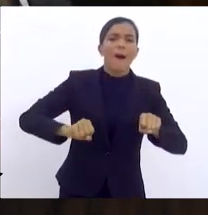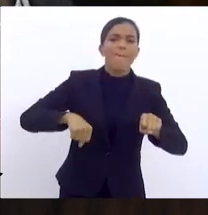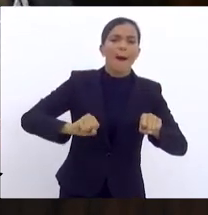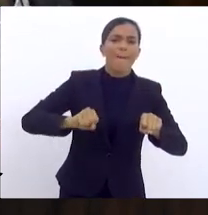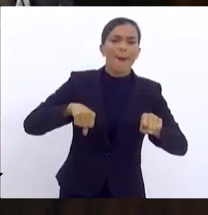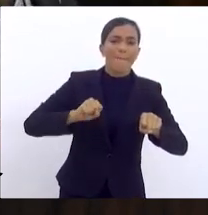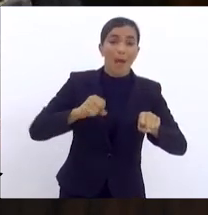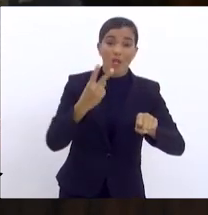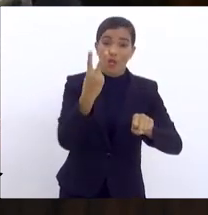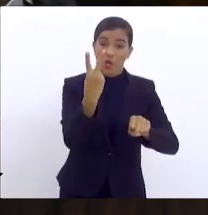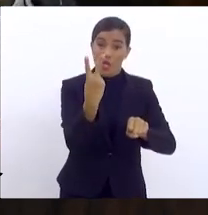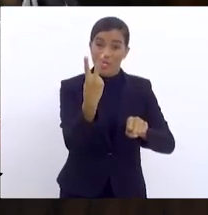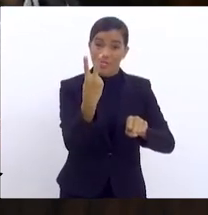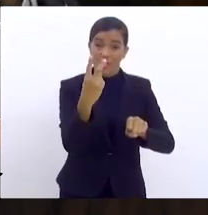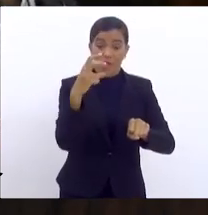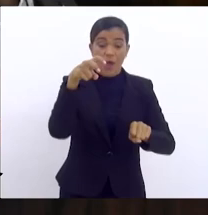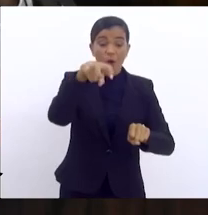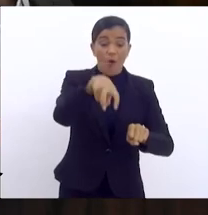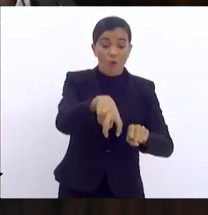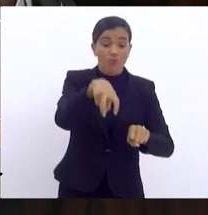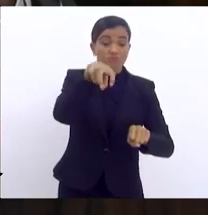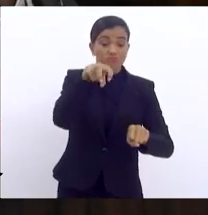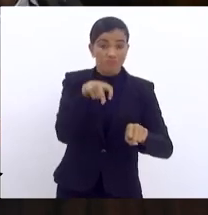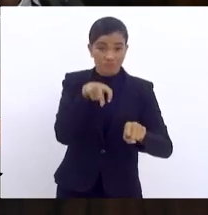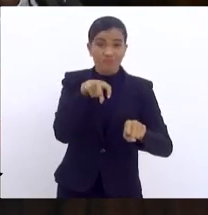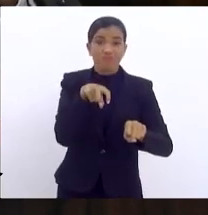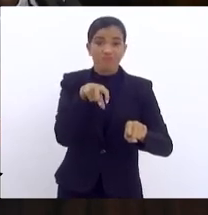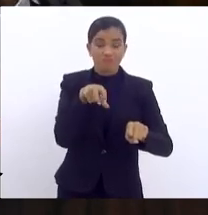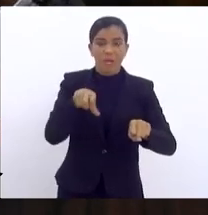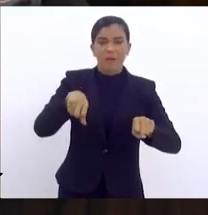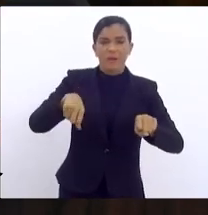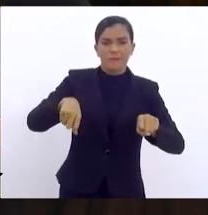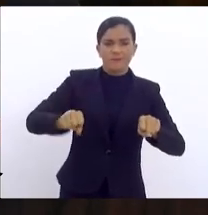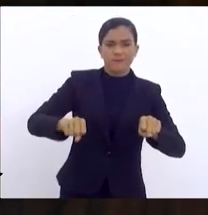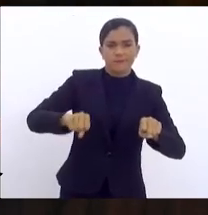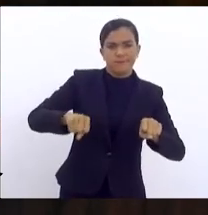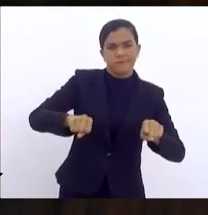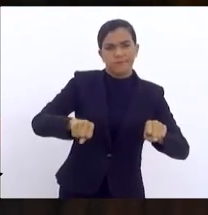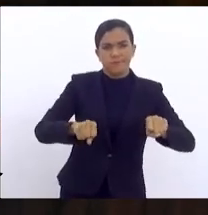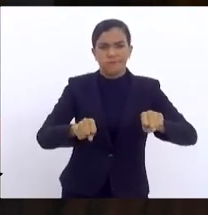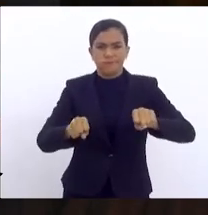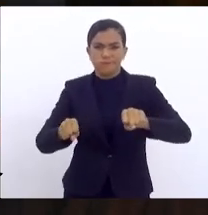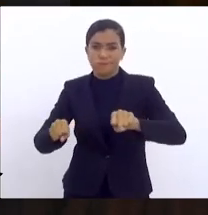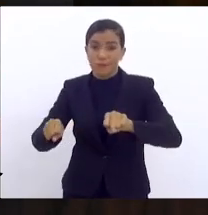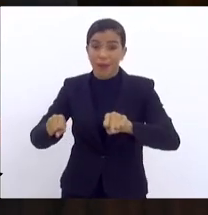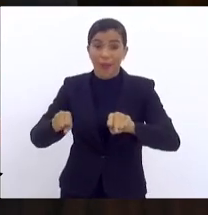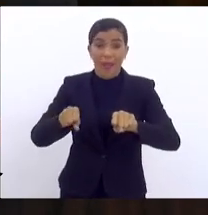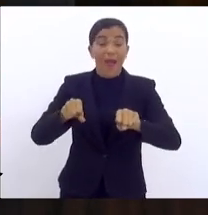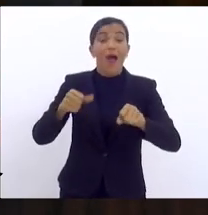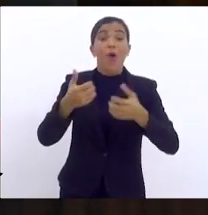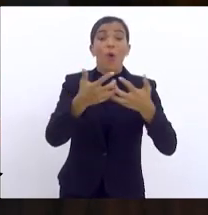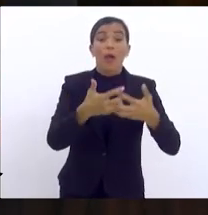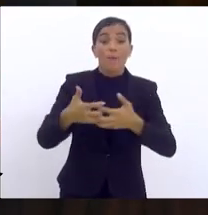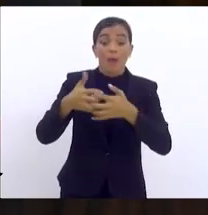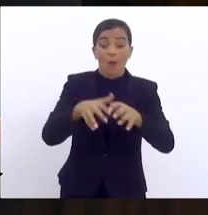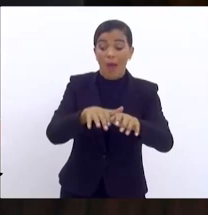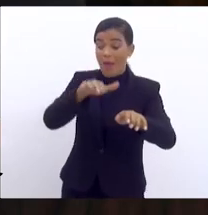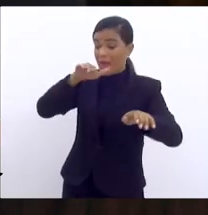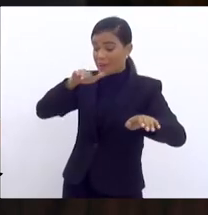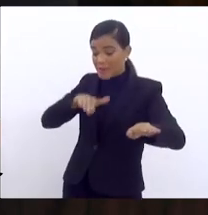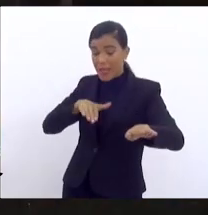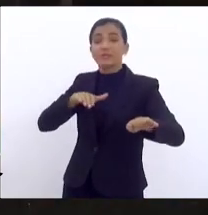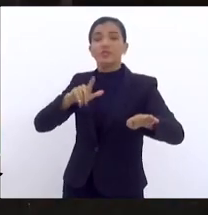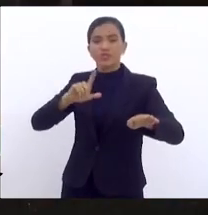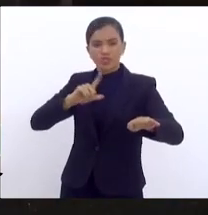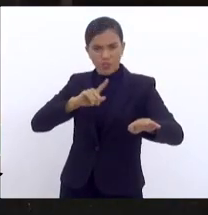outro o outro ainda estava na motocicleta e atrás do caminhão vinham mais dois elementos